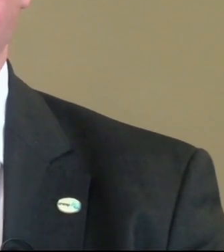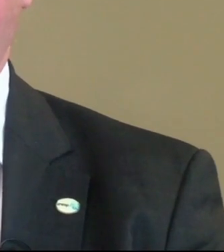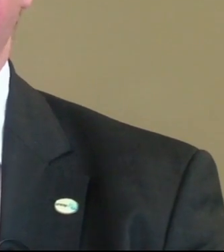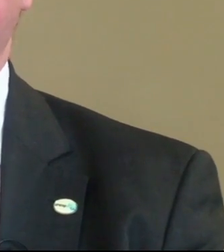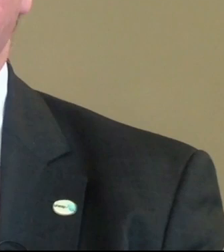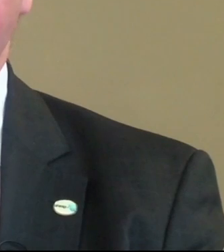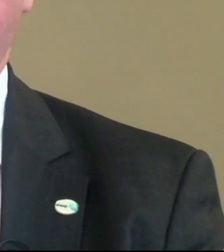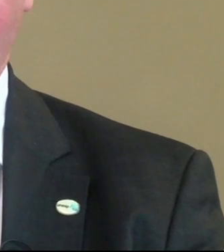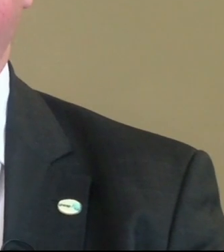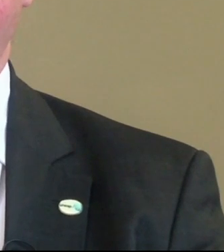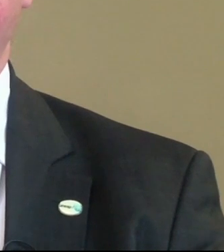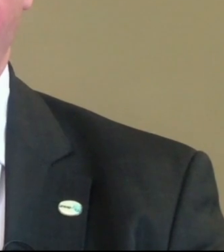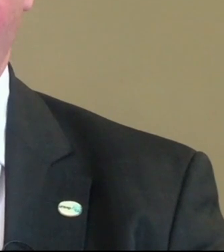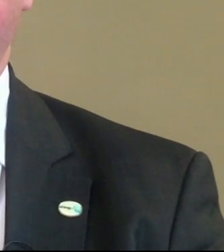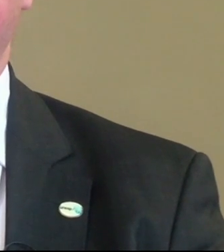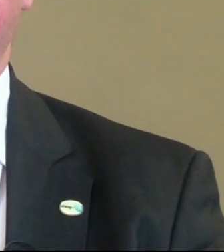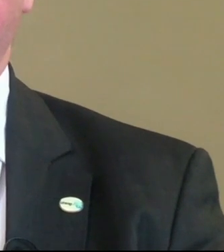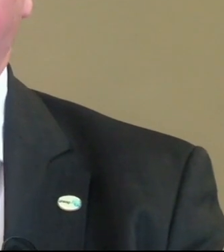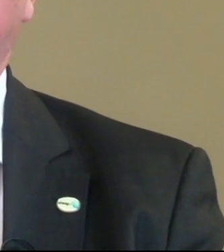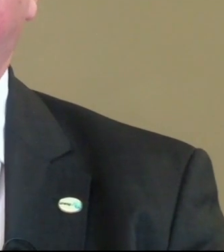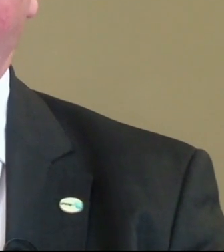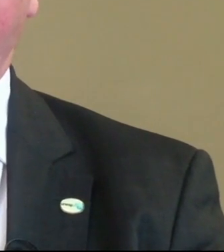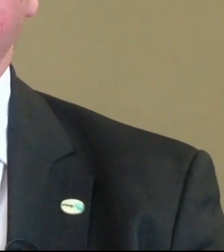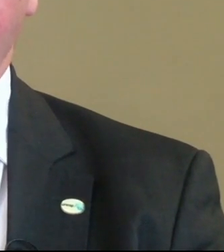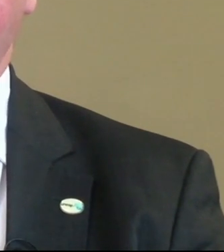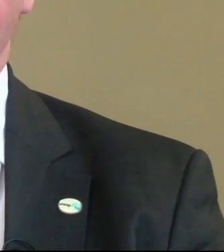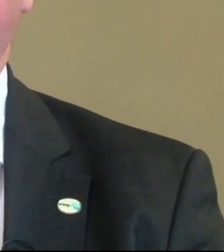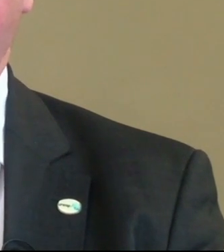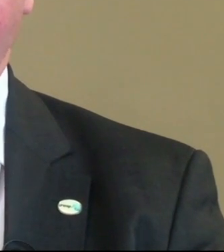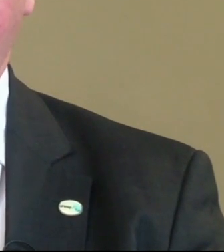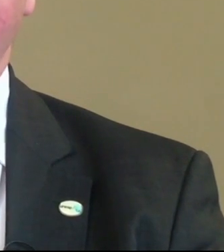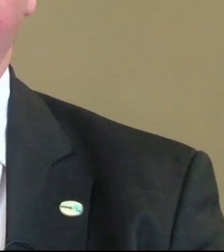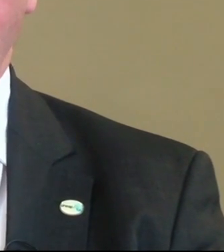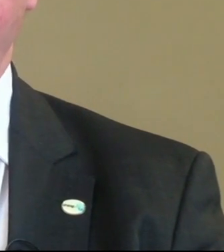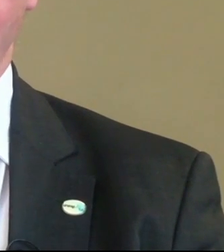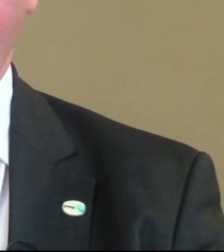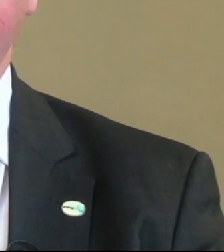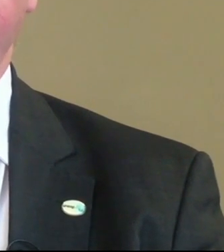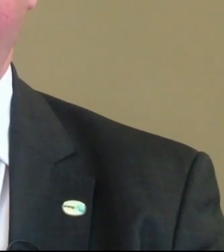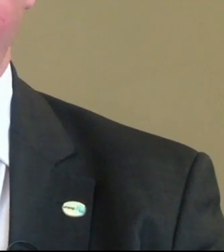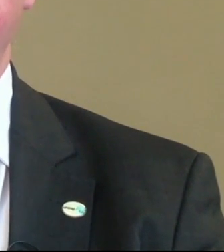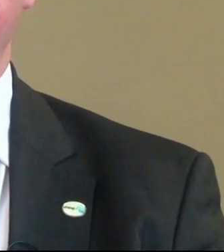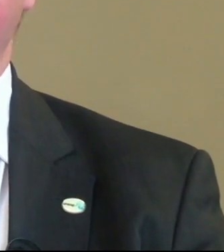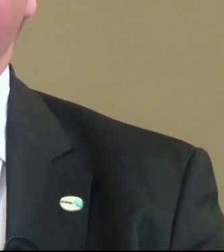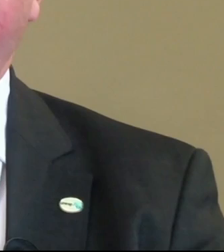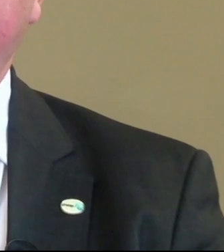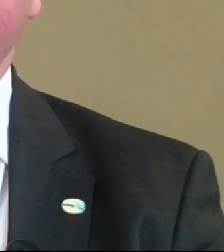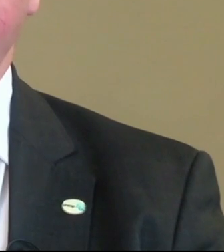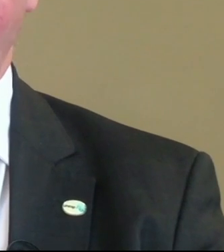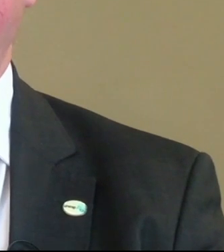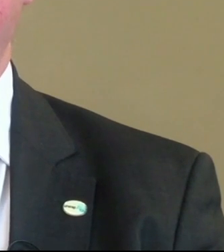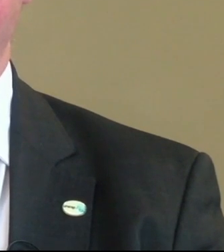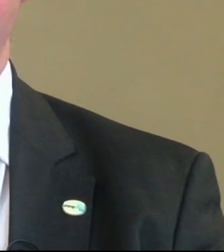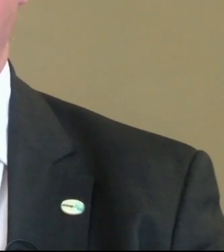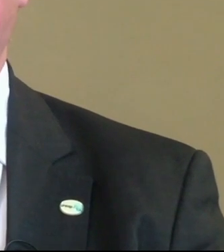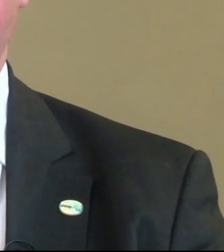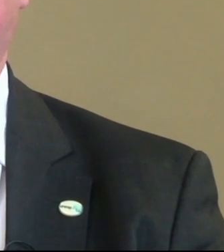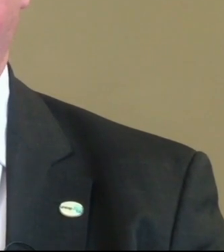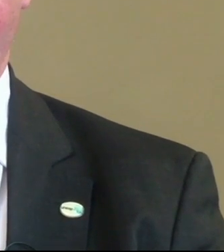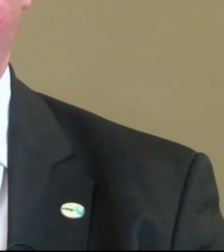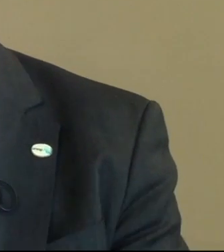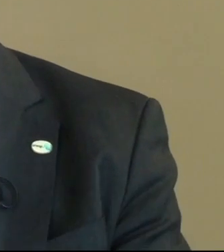capacitados para atuar na indústria 4.0 seja criando a própria startup ou atuando dentro de grandes empresas